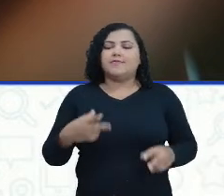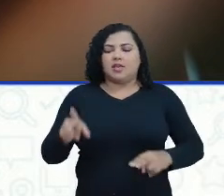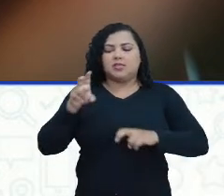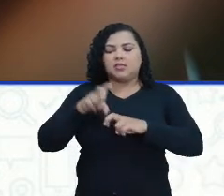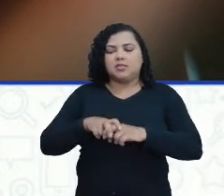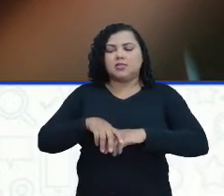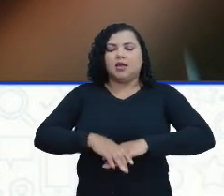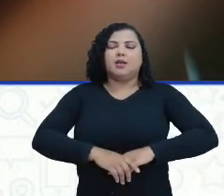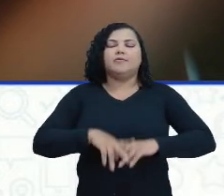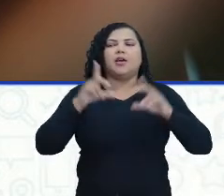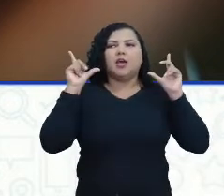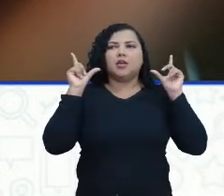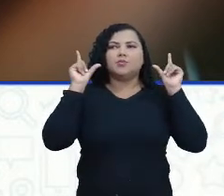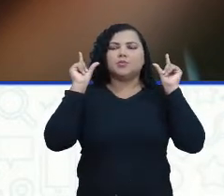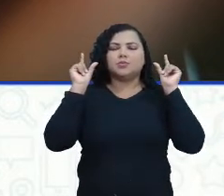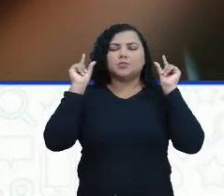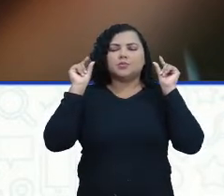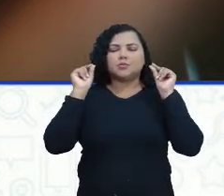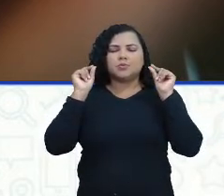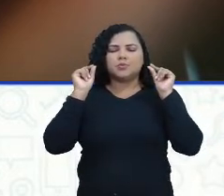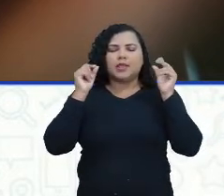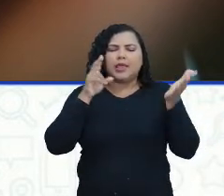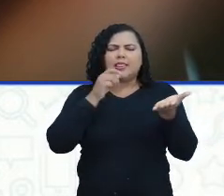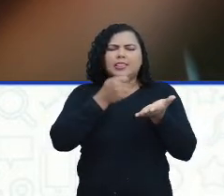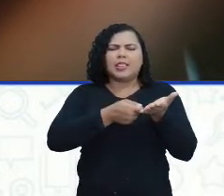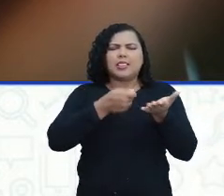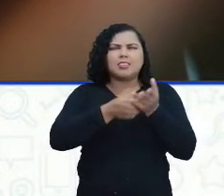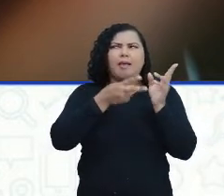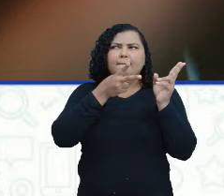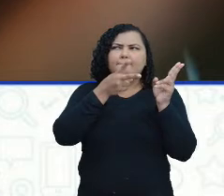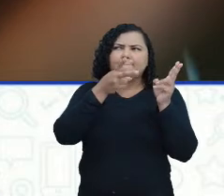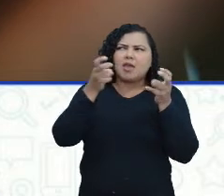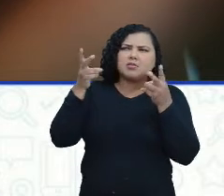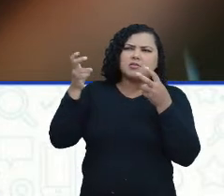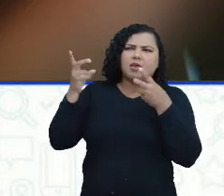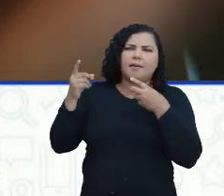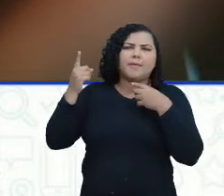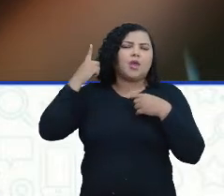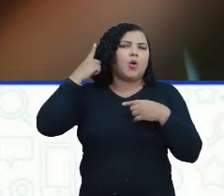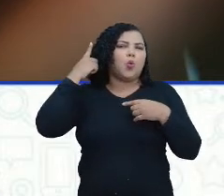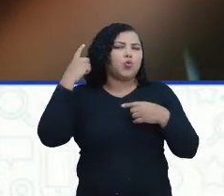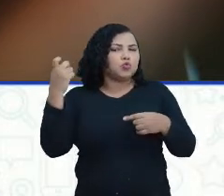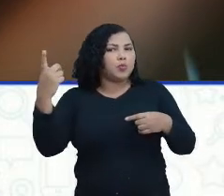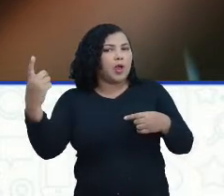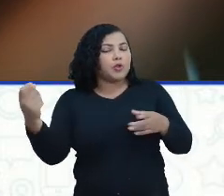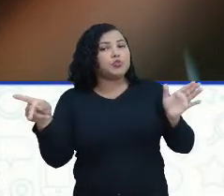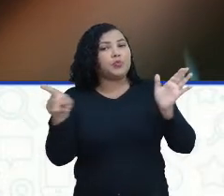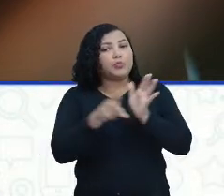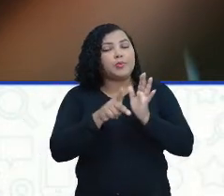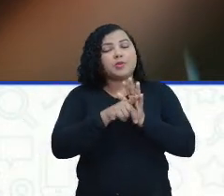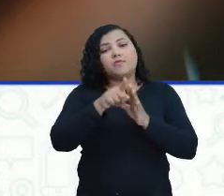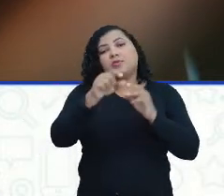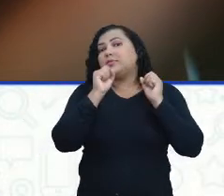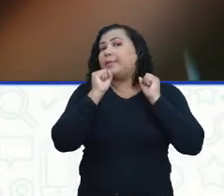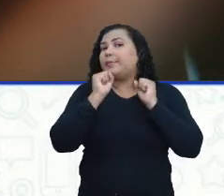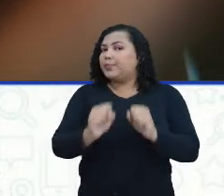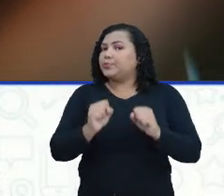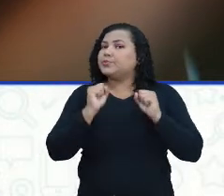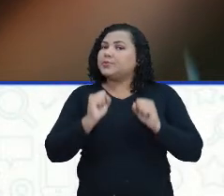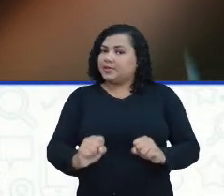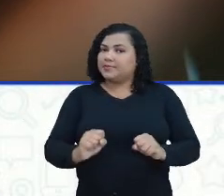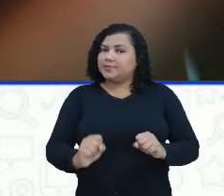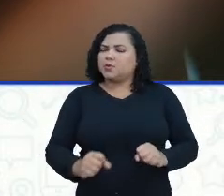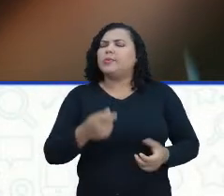os olhos e vai tentar perceber todos os sons que você puder.